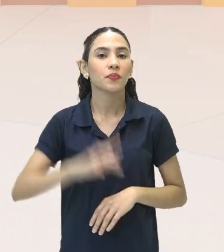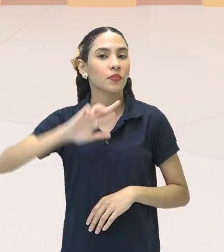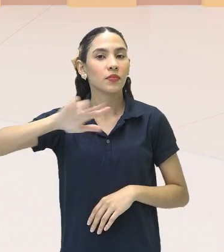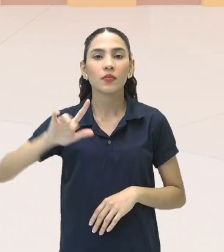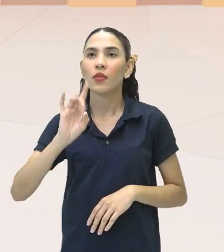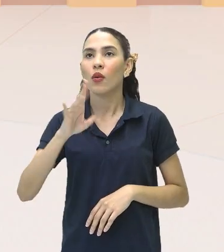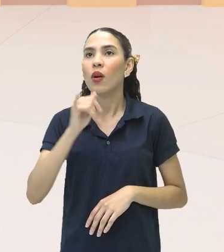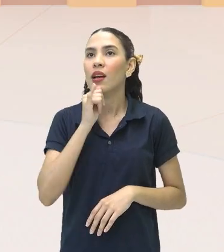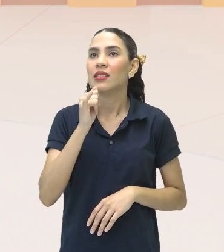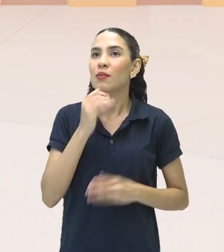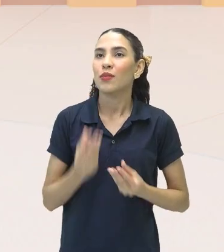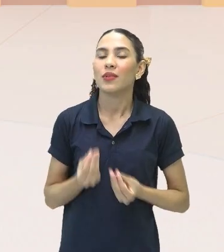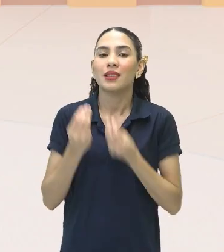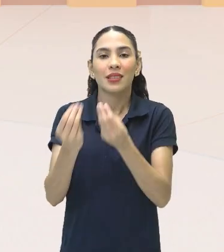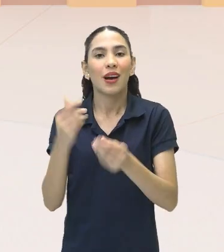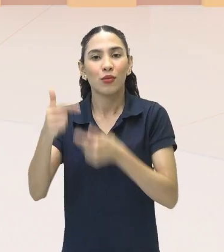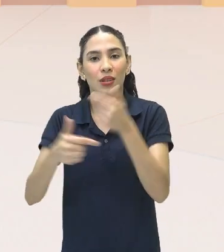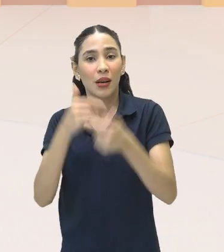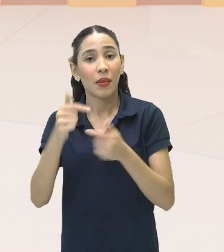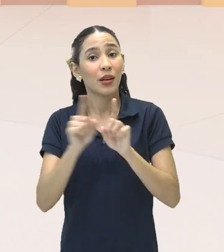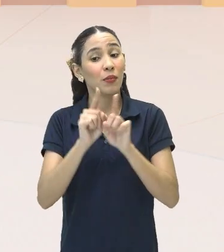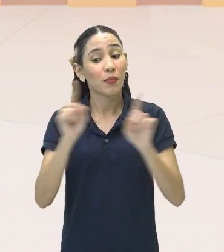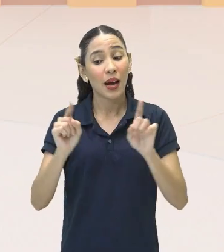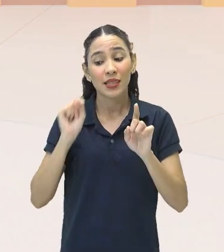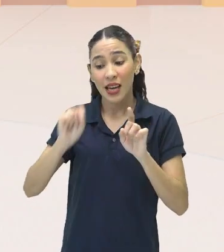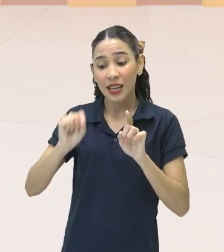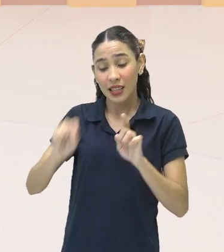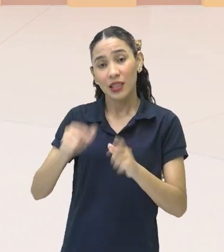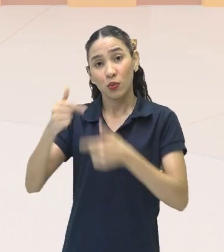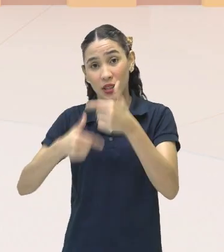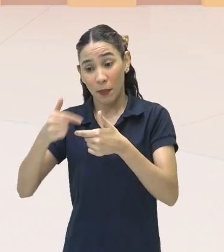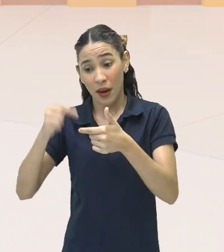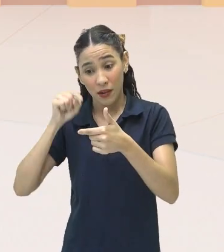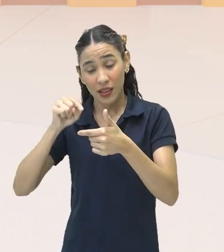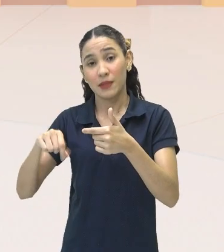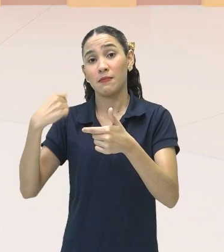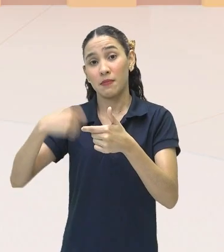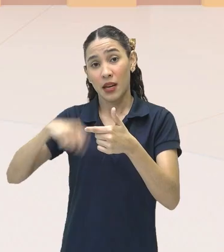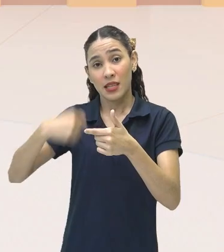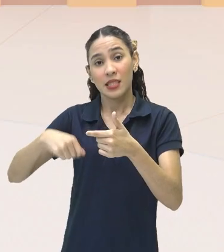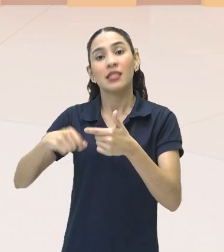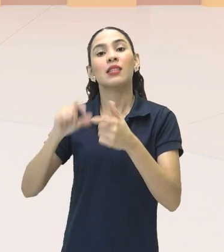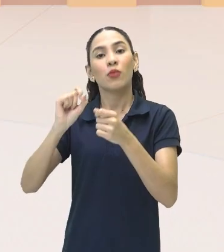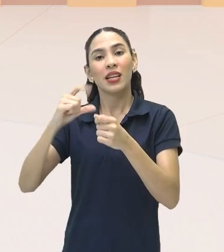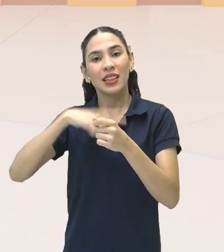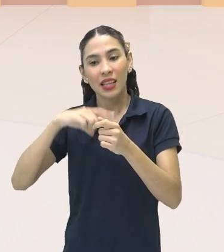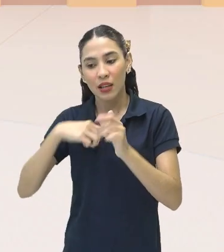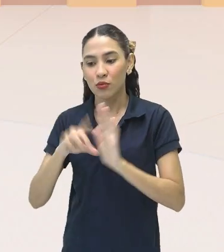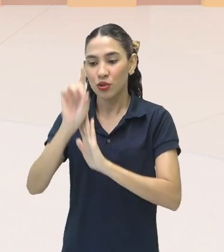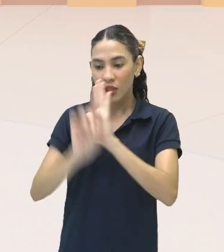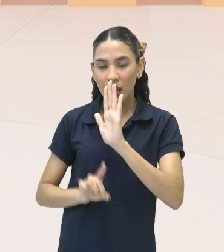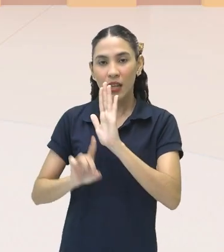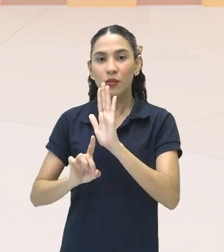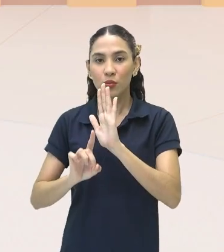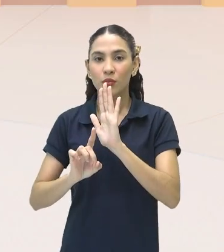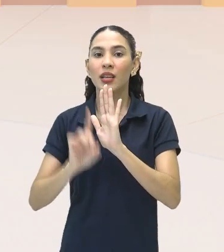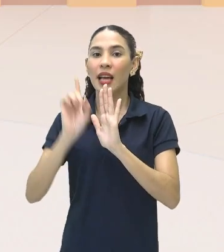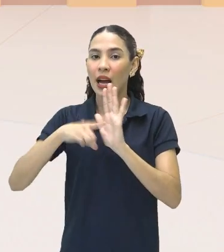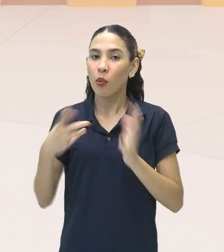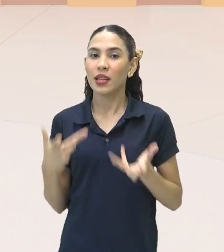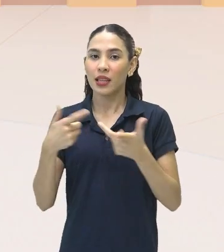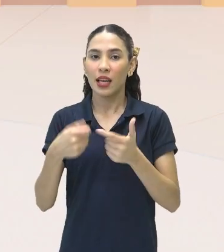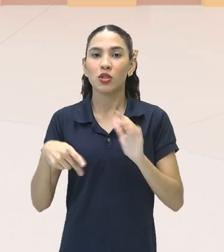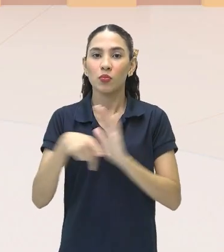só dar o trabalho em si, mas que esse trabalho realmente possa levar a essa dignidade, que as condições desse